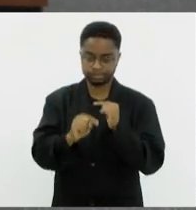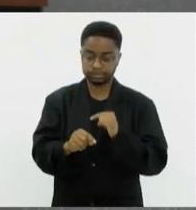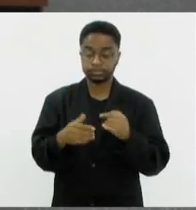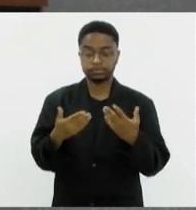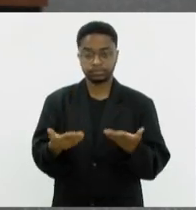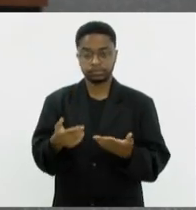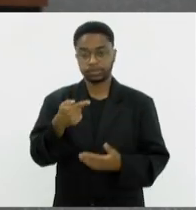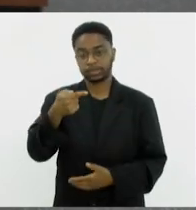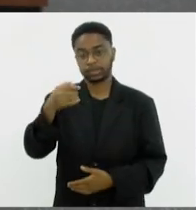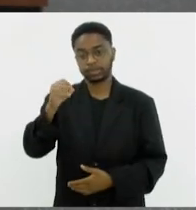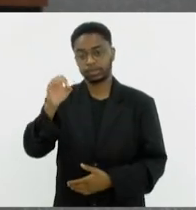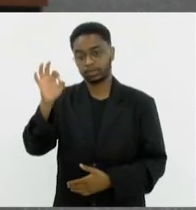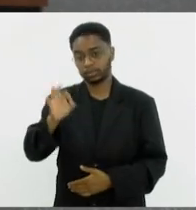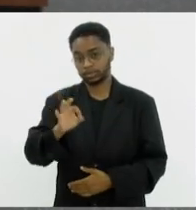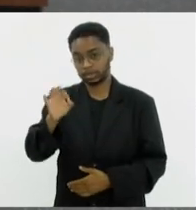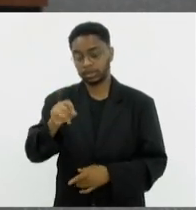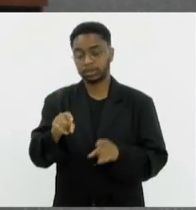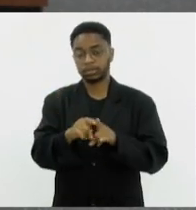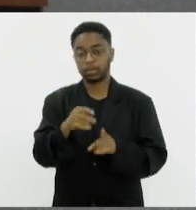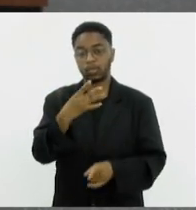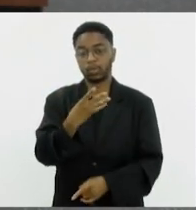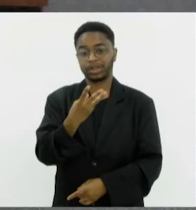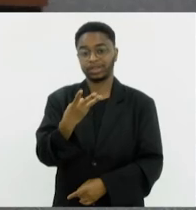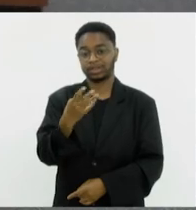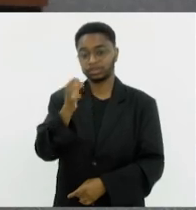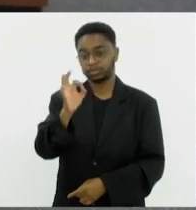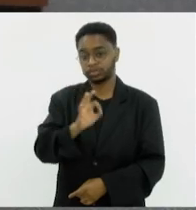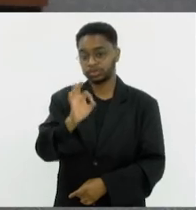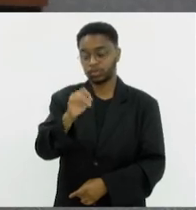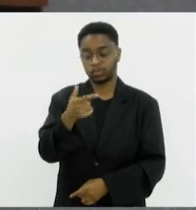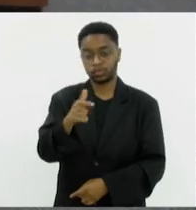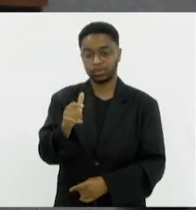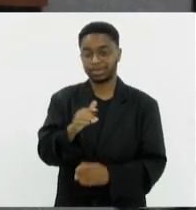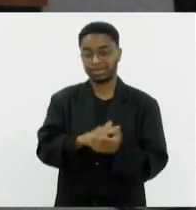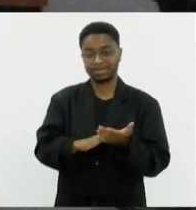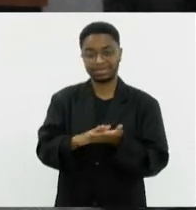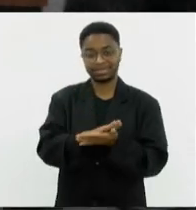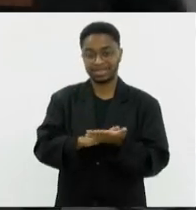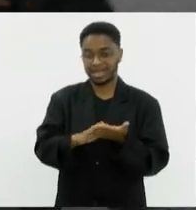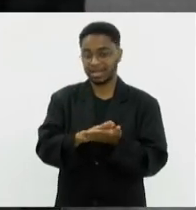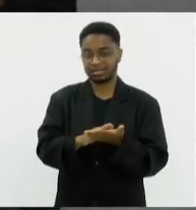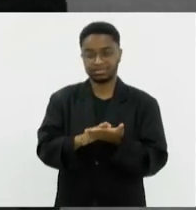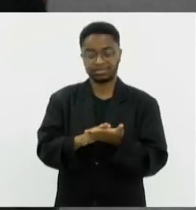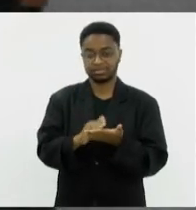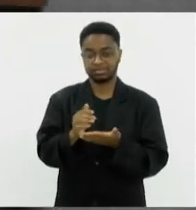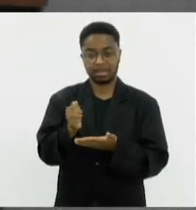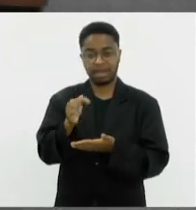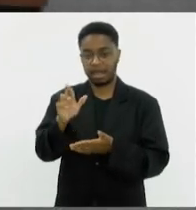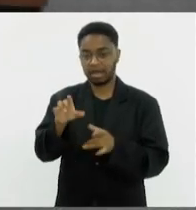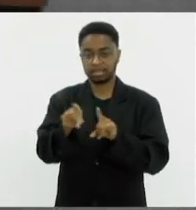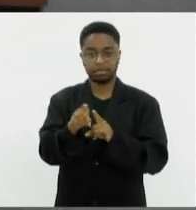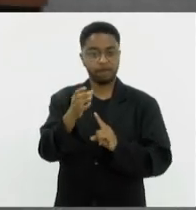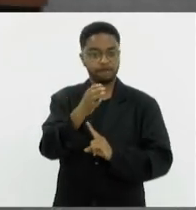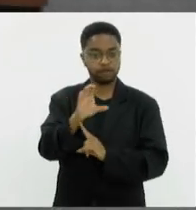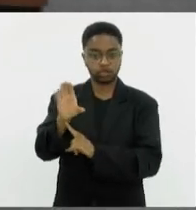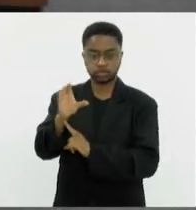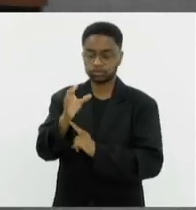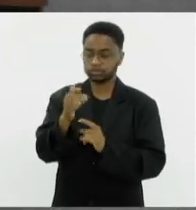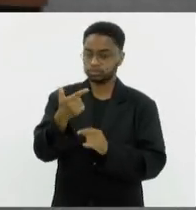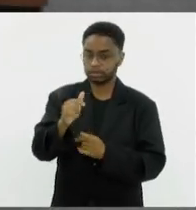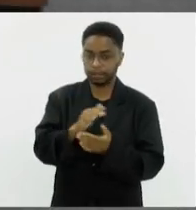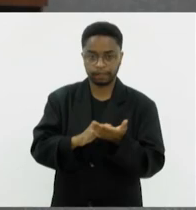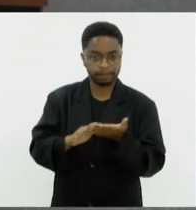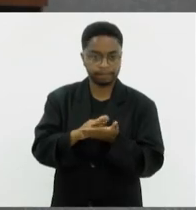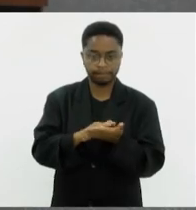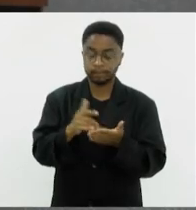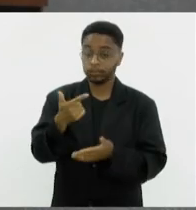dessas 70%, 43% não tem nenhum tipo de climatização. Quase metade da nossa rede não tem